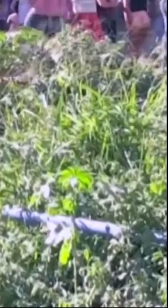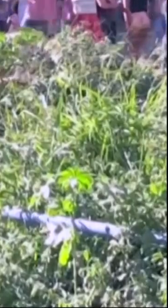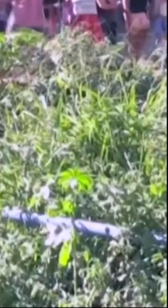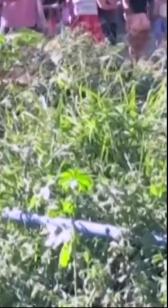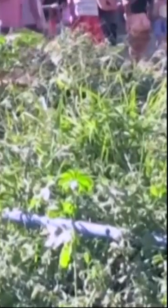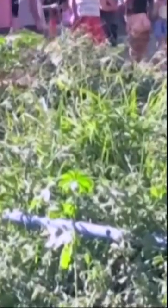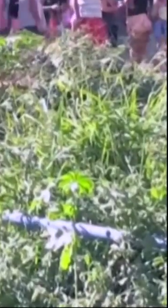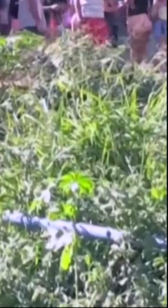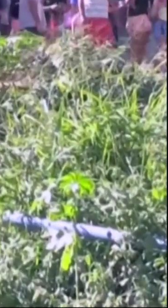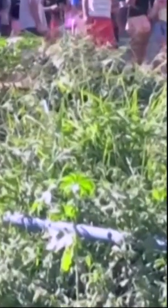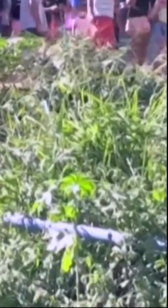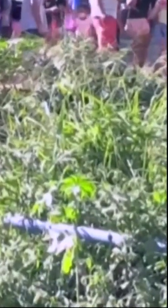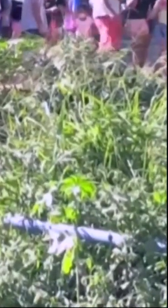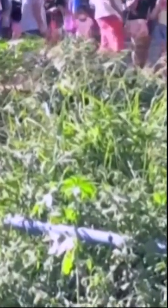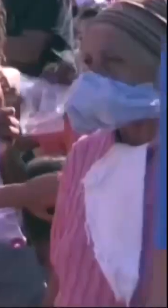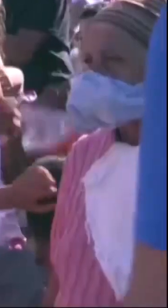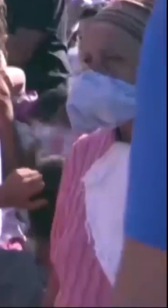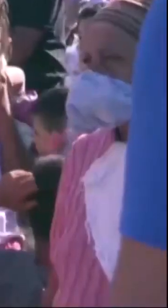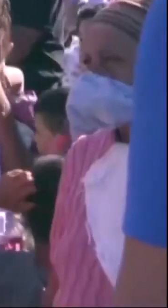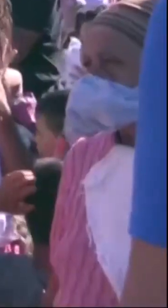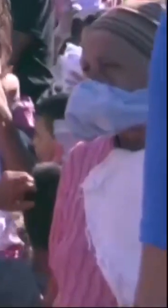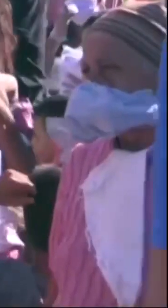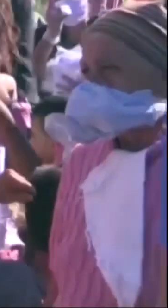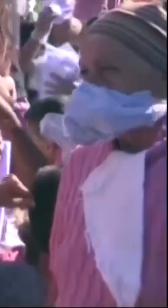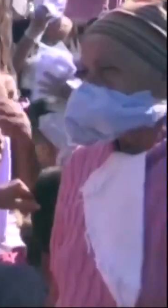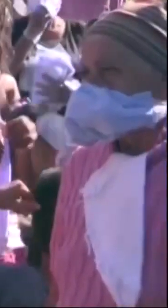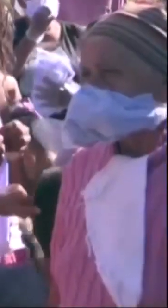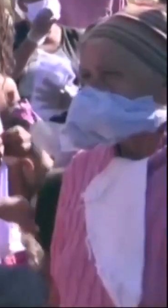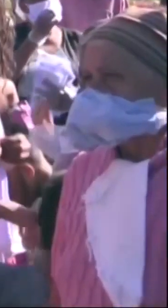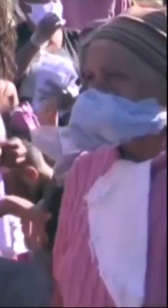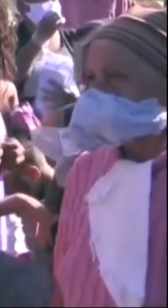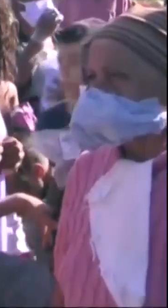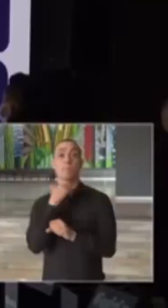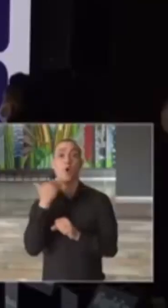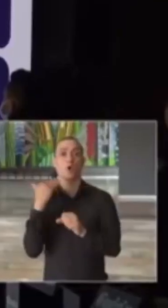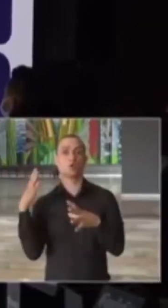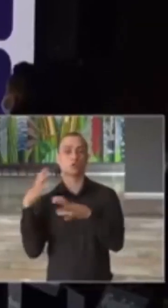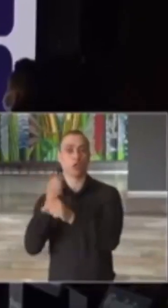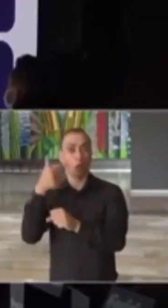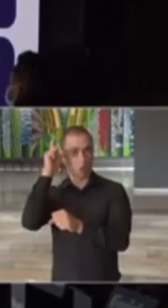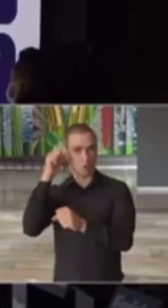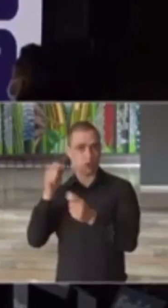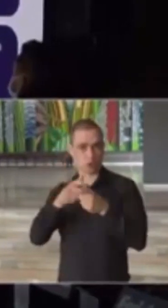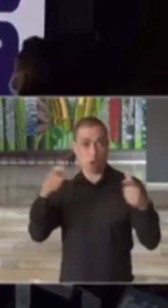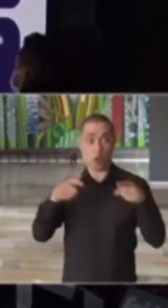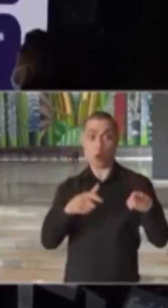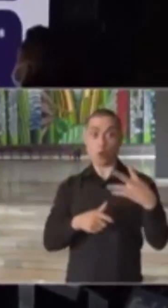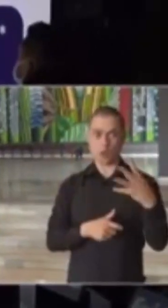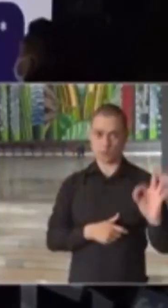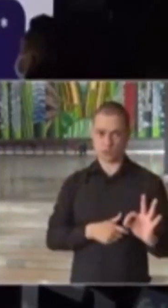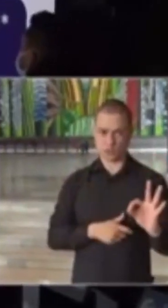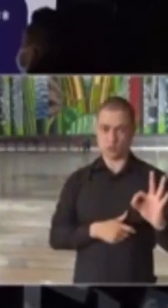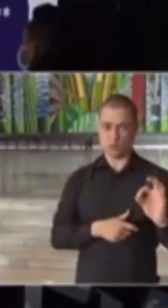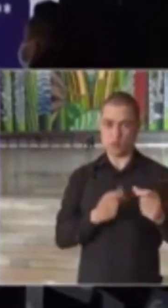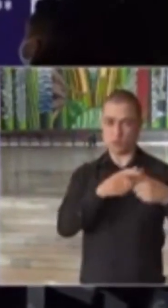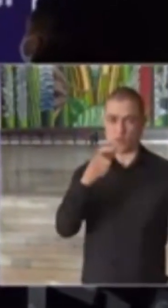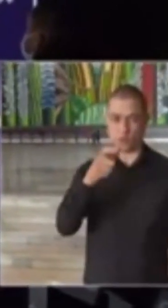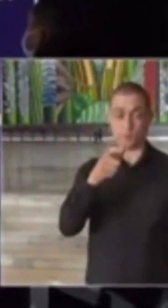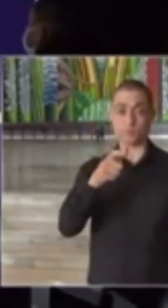do corte do fornecimento de energia elétrica até 31 de julho. Os casos de coronavírus no estado